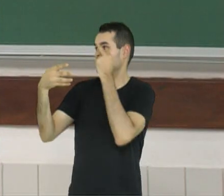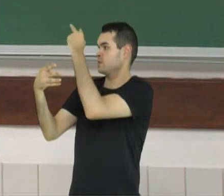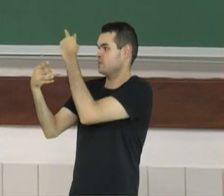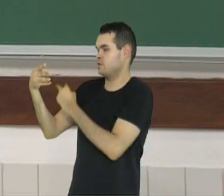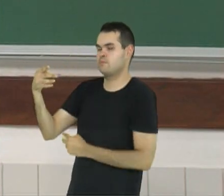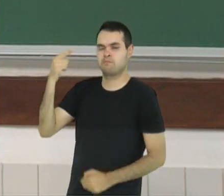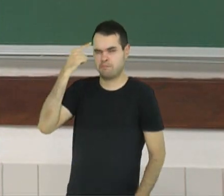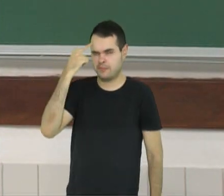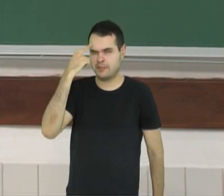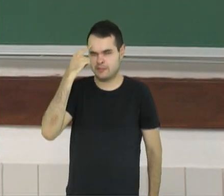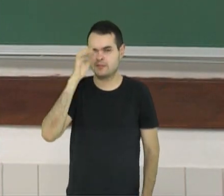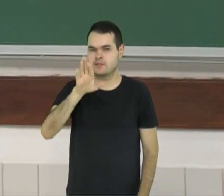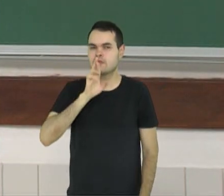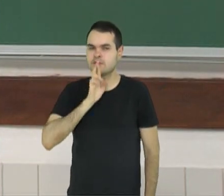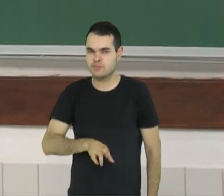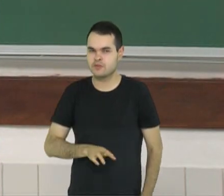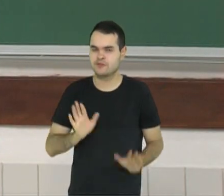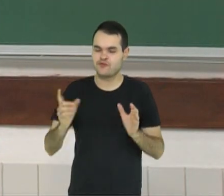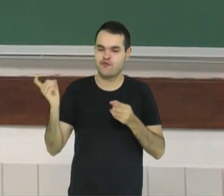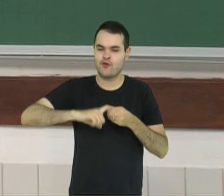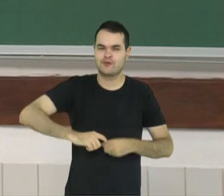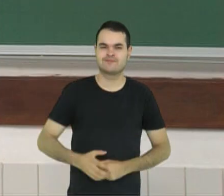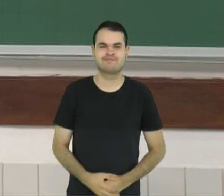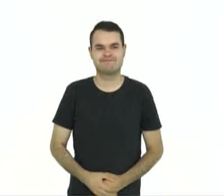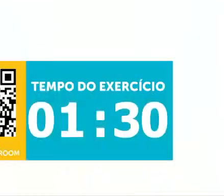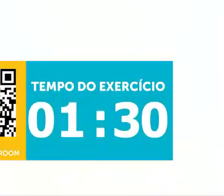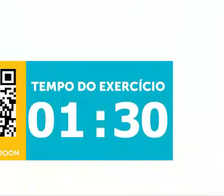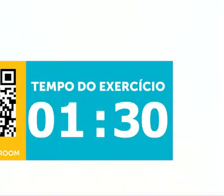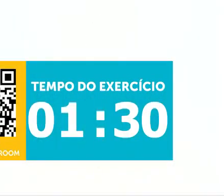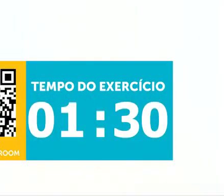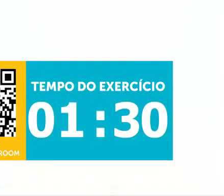Dá uma pensadinha, responde e já voltamos.